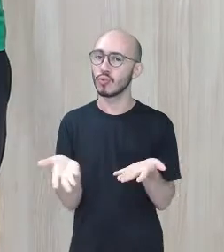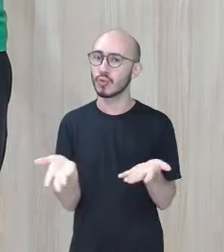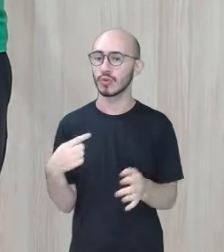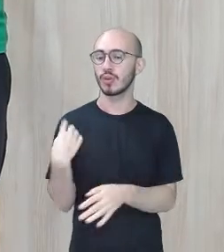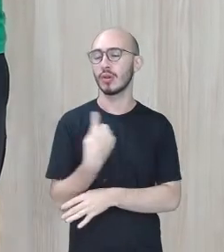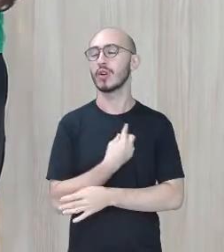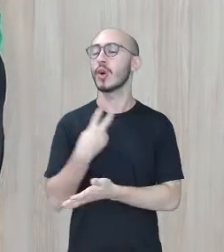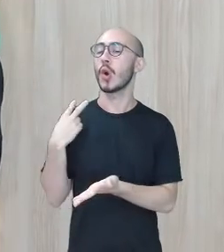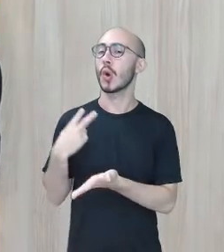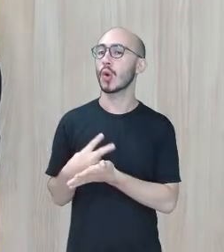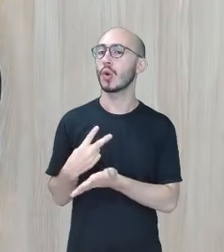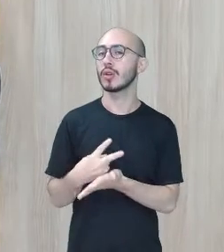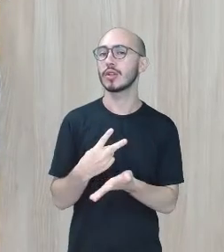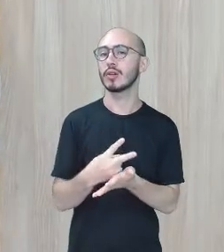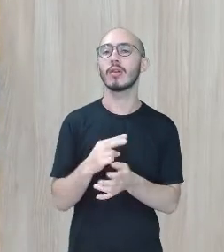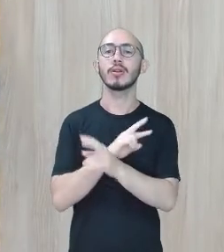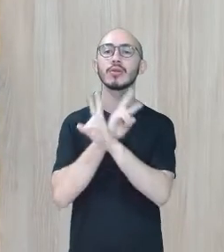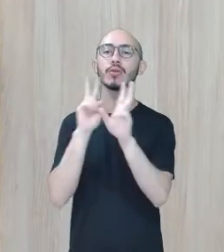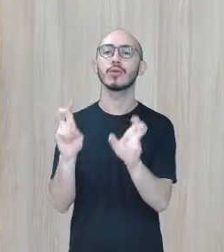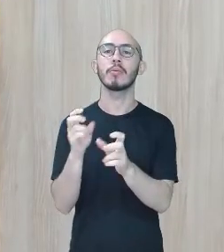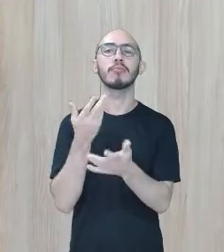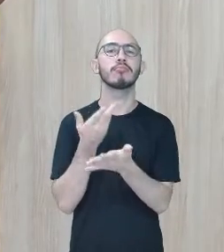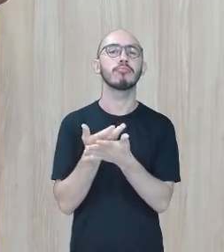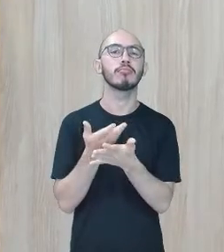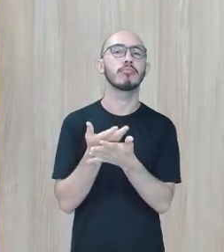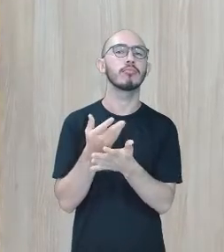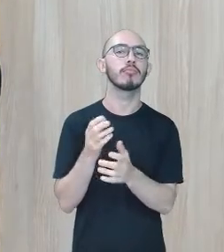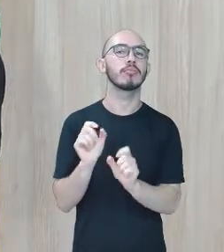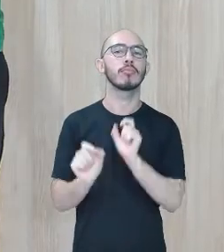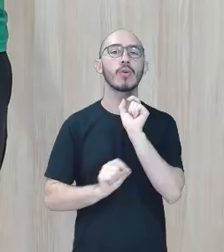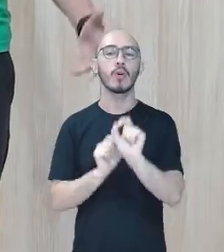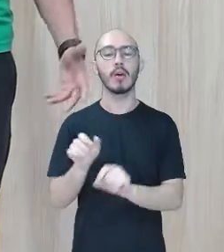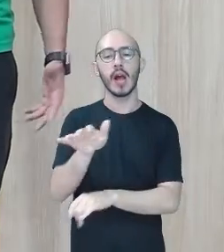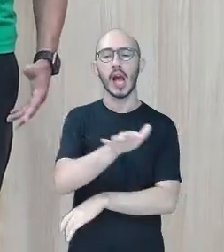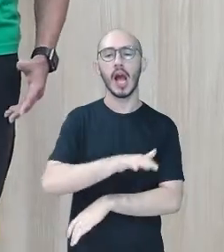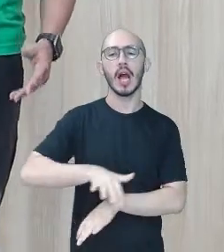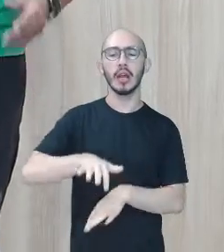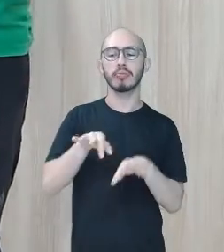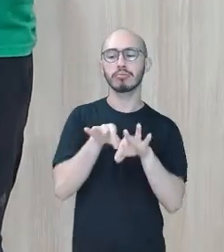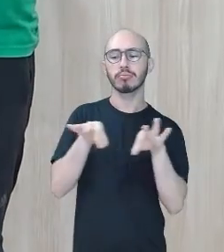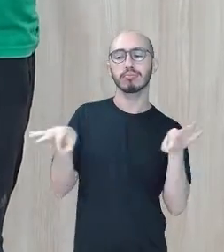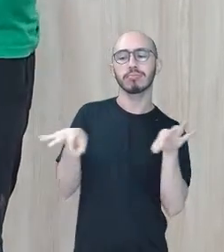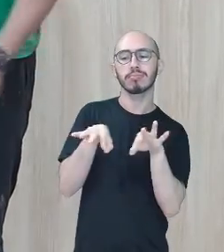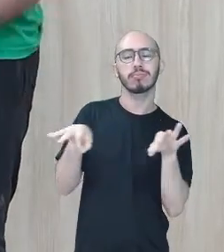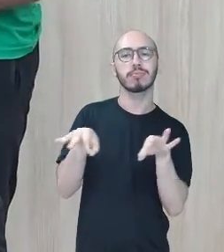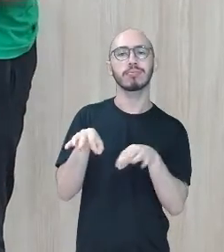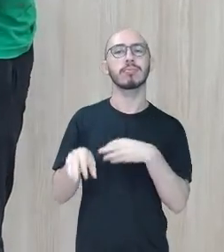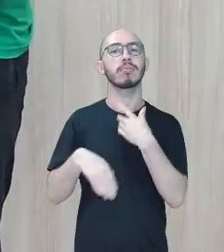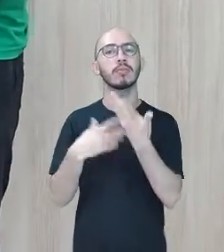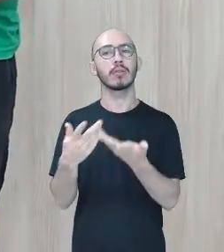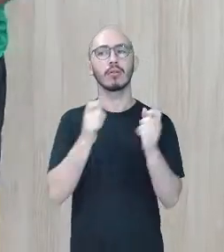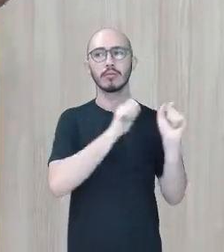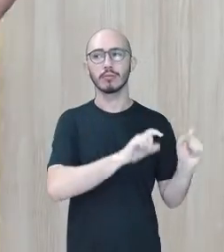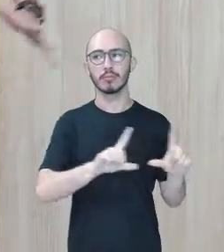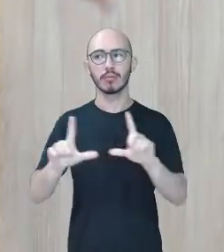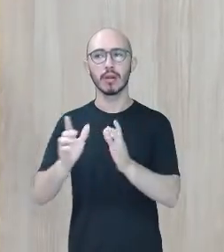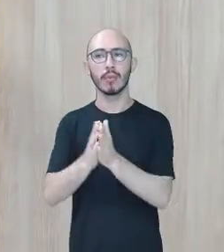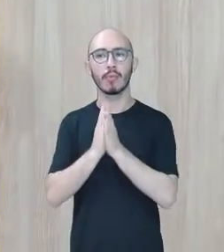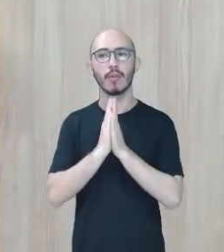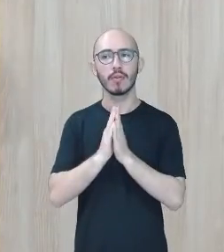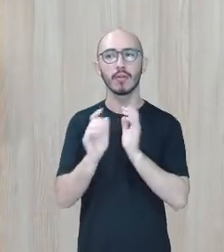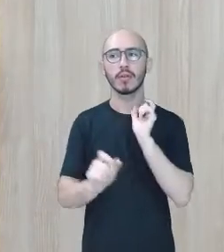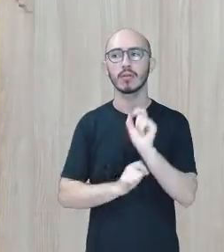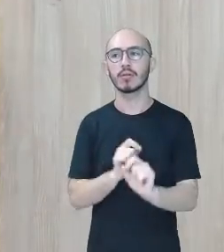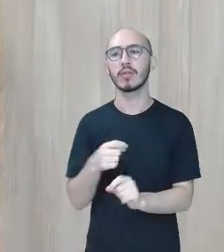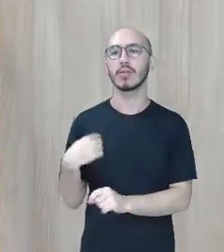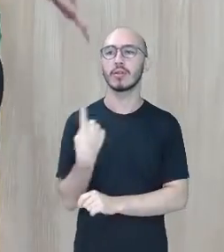dar continuidade ao que estávamos vivenciando aí sobre medidas de área, certo? Billy, passa aí, por favor. Então, a gente